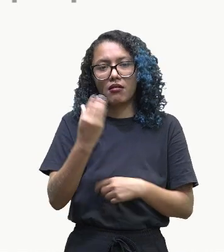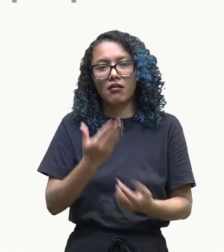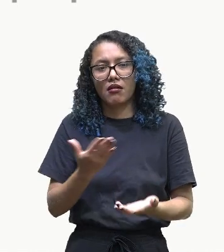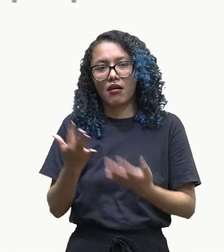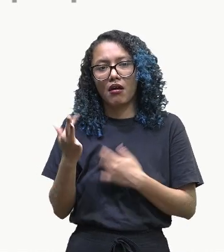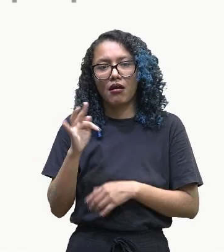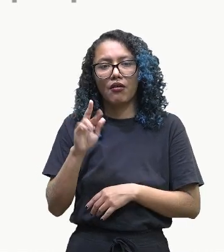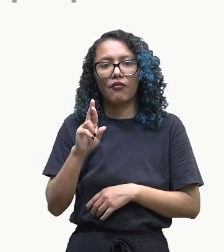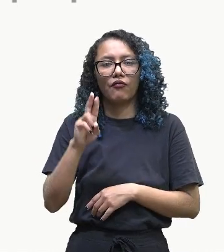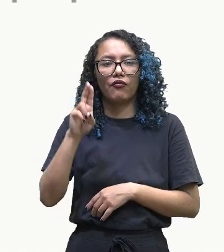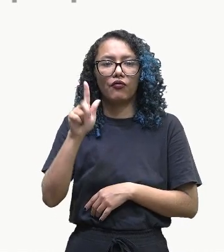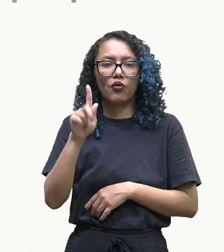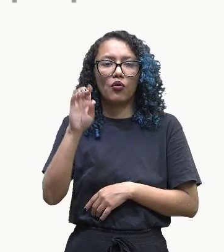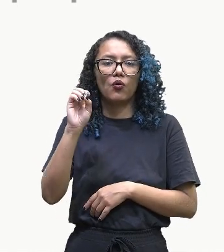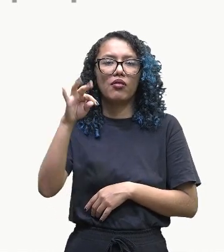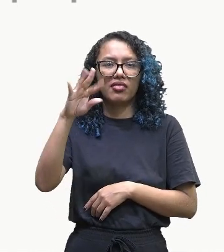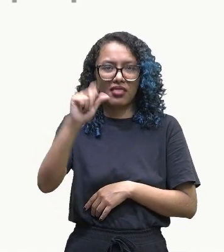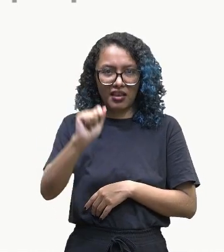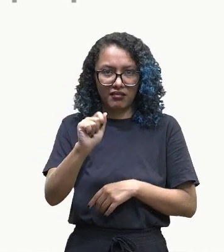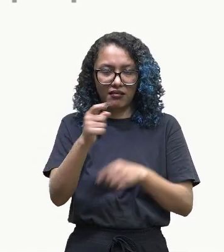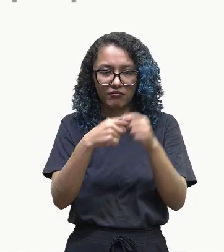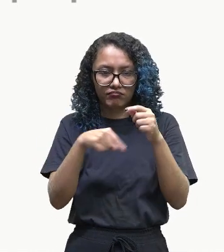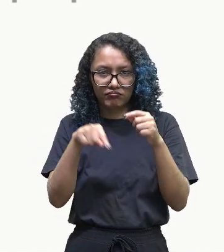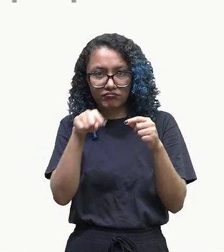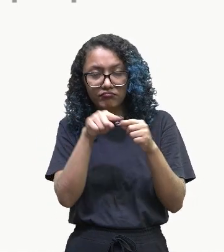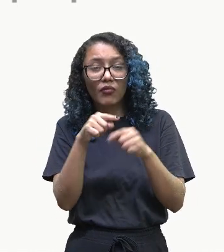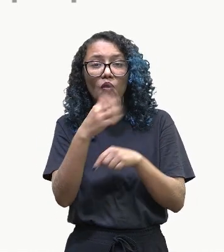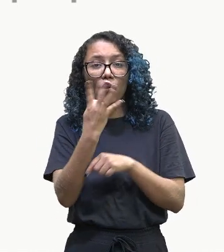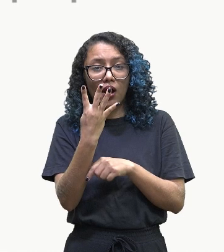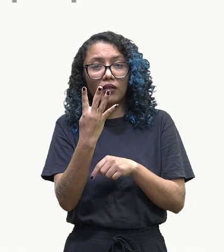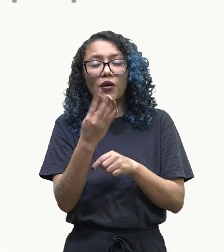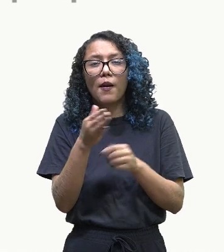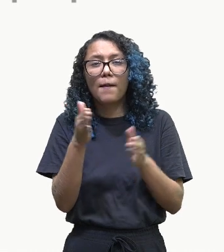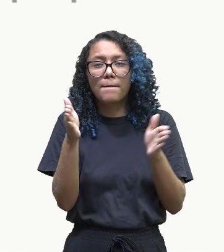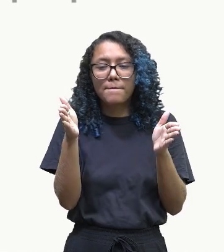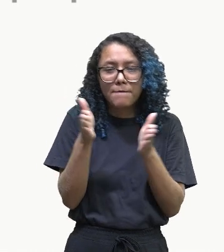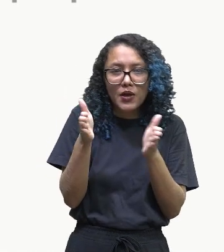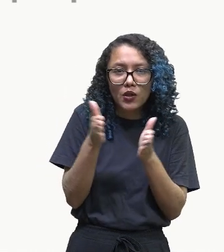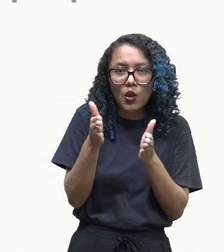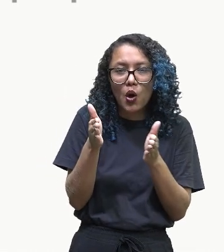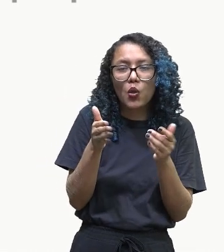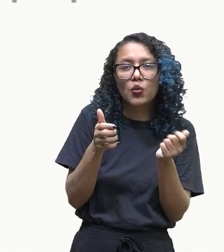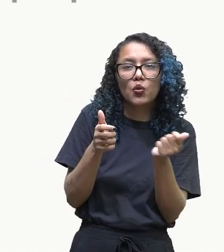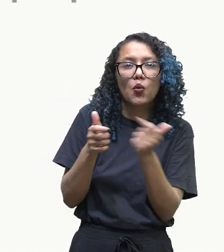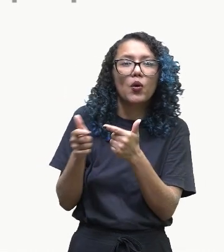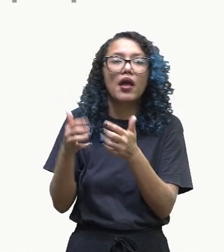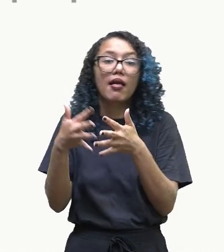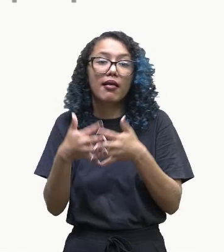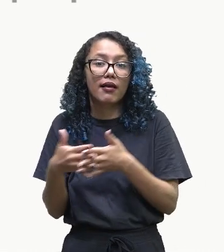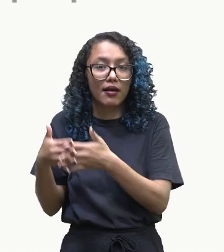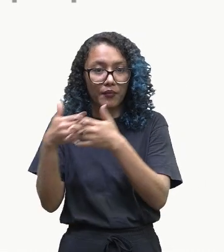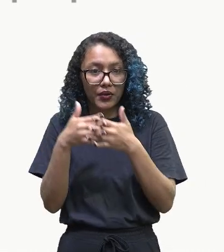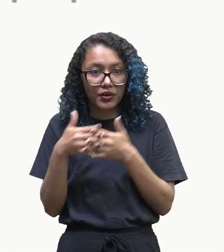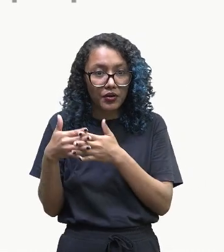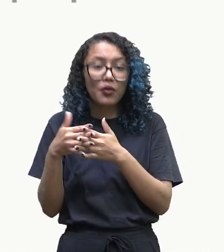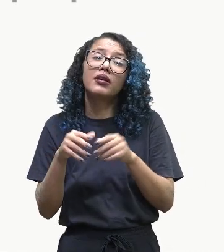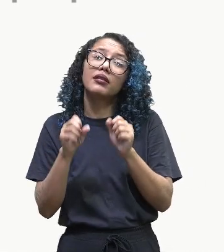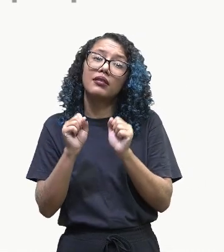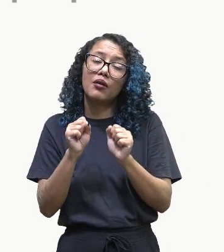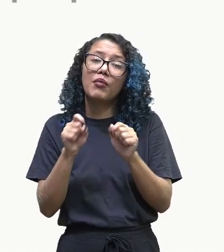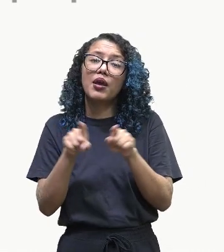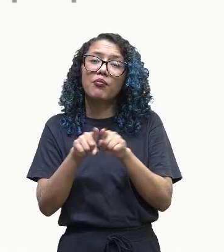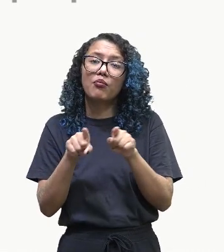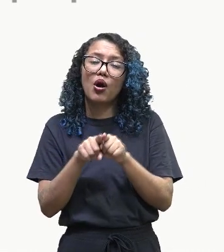ruedas mais pequeno que o caminhão, pero também destinado ao transporte de mercancias. Então,